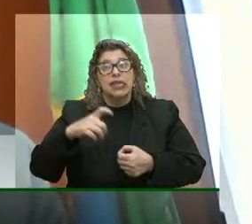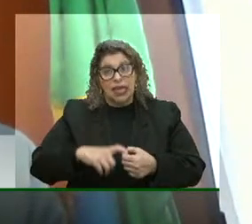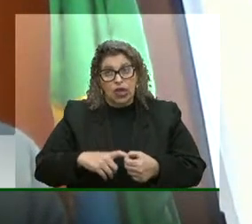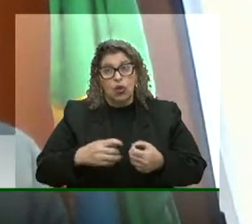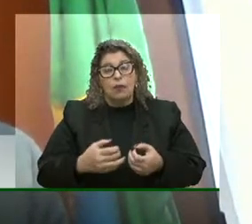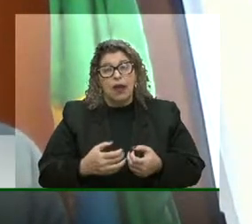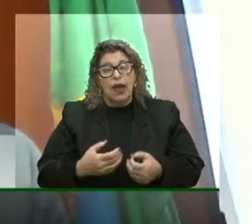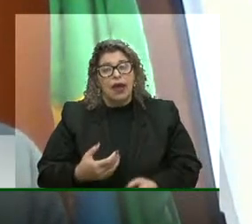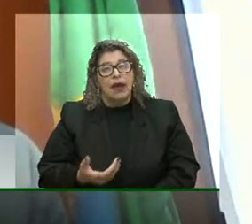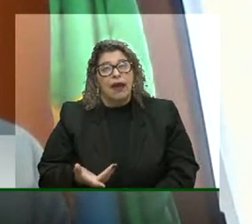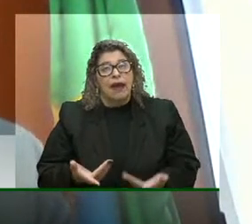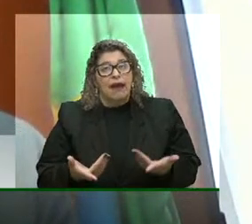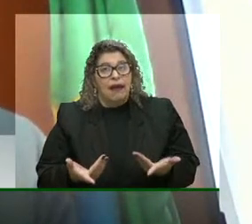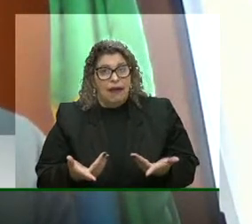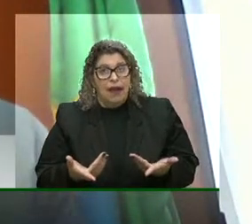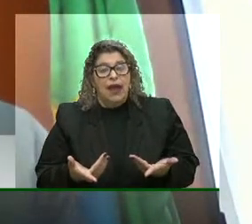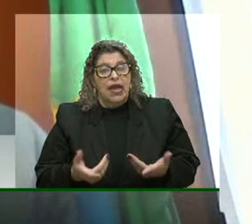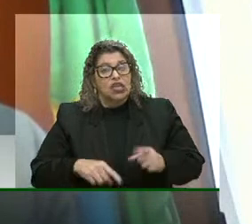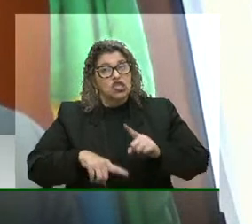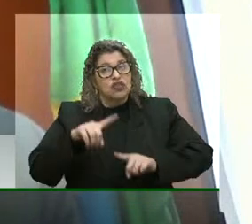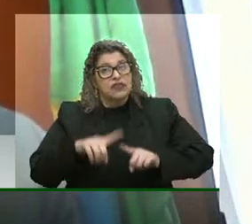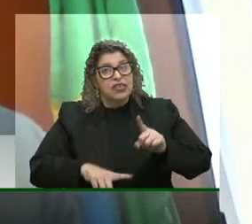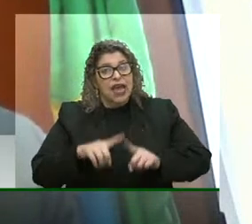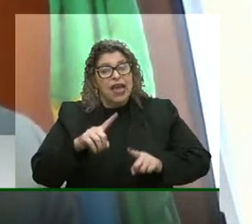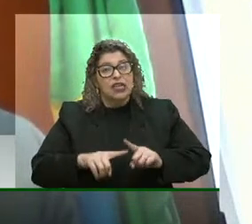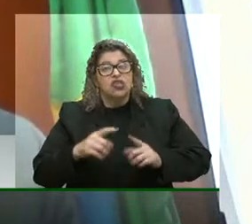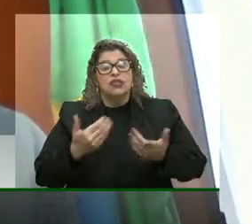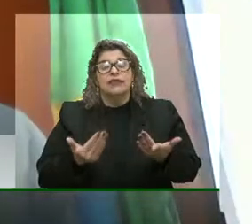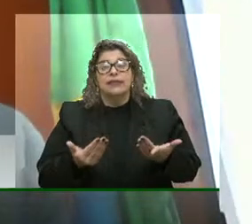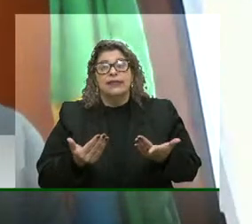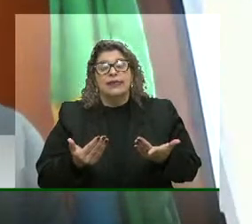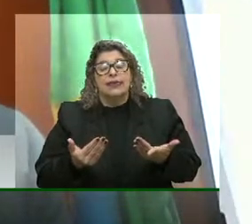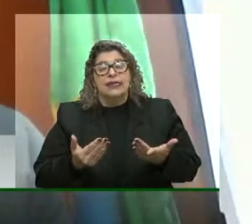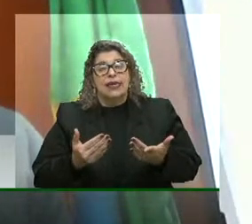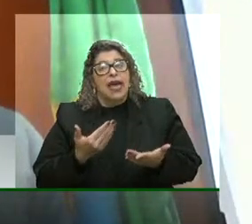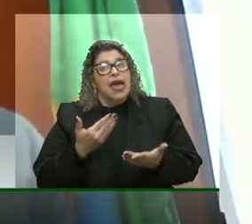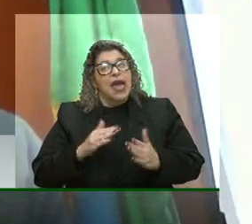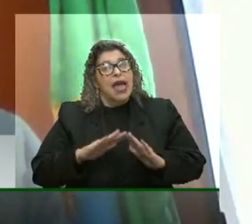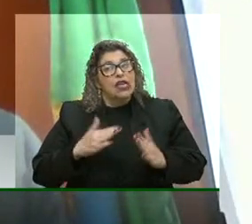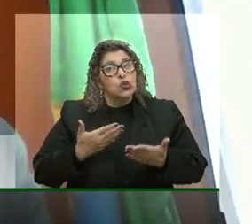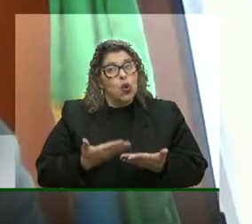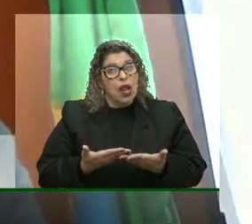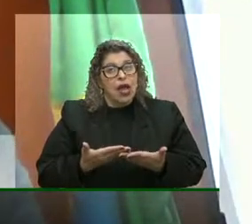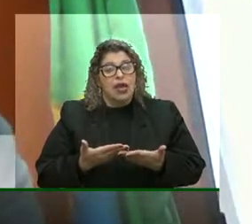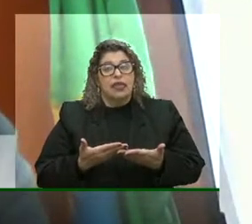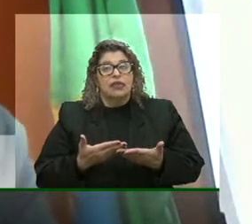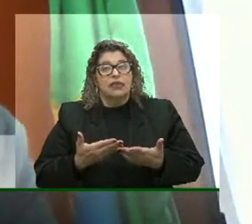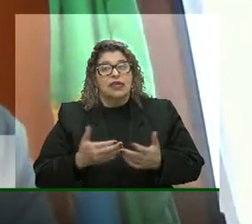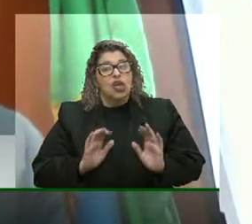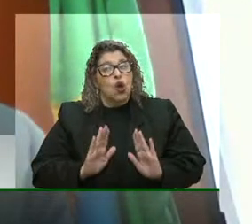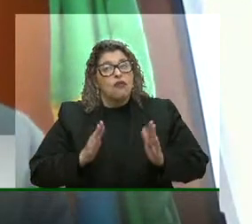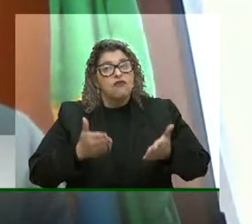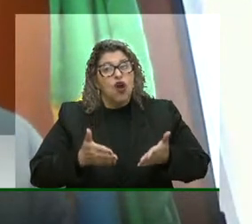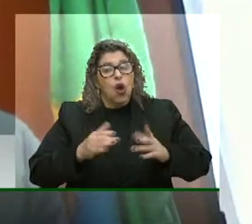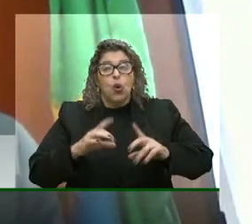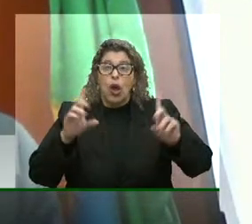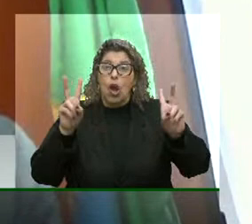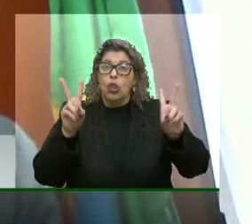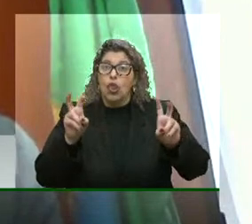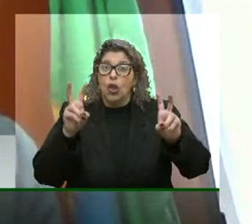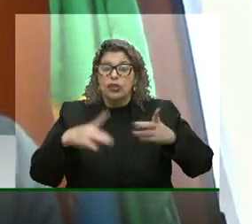retomarmos as atividades escolares, que eu acredito que deva ser, na verdade, o foco do nosso debate